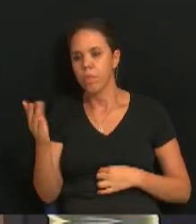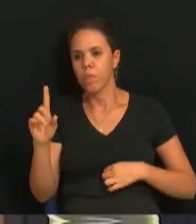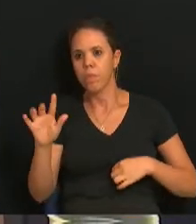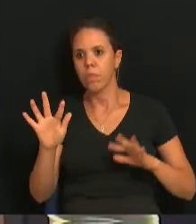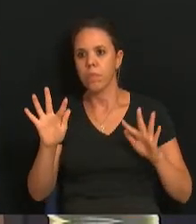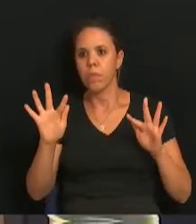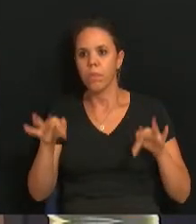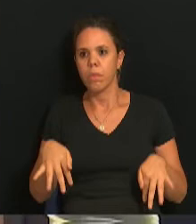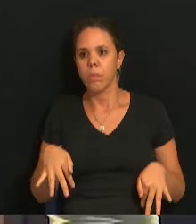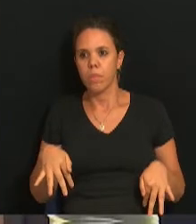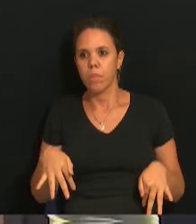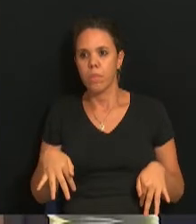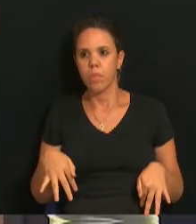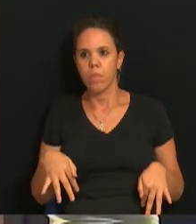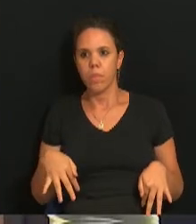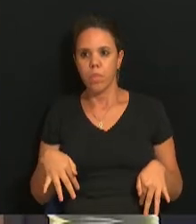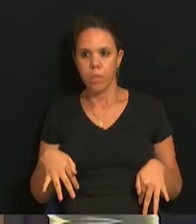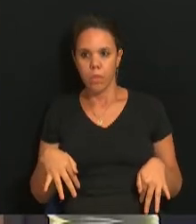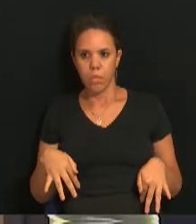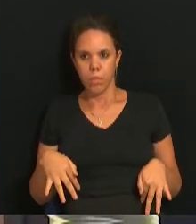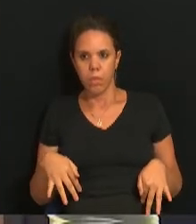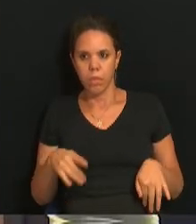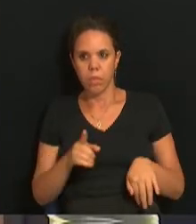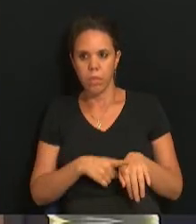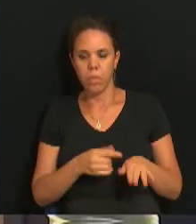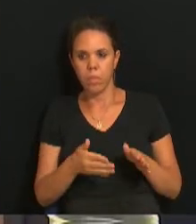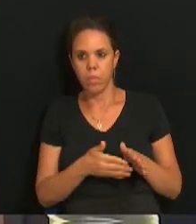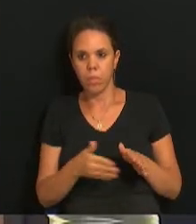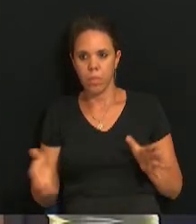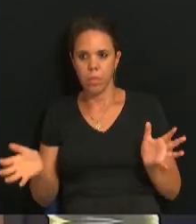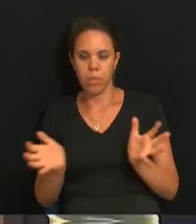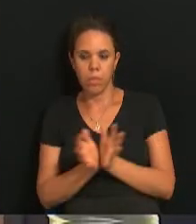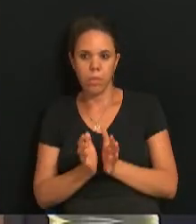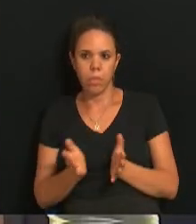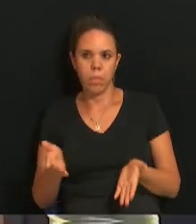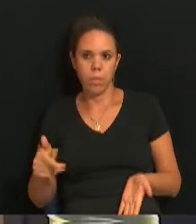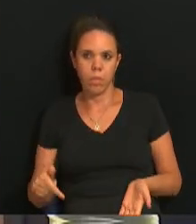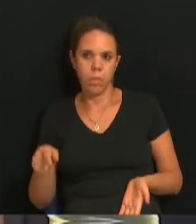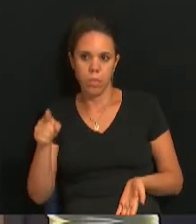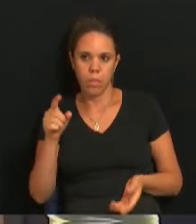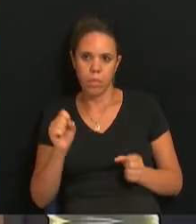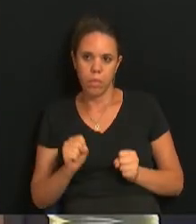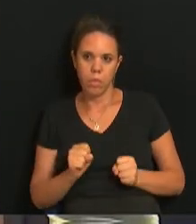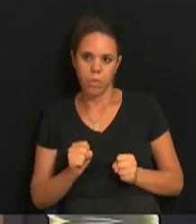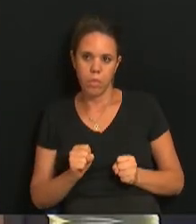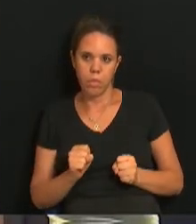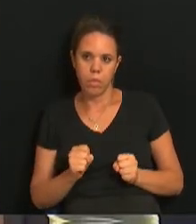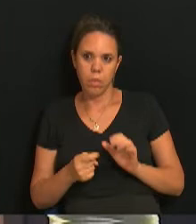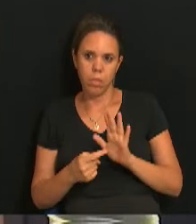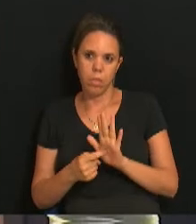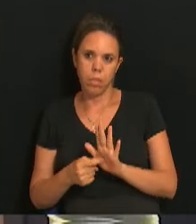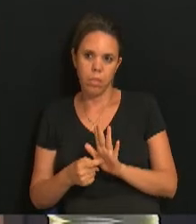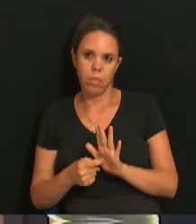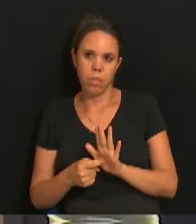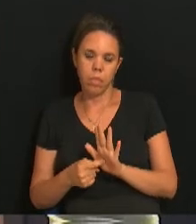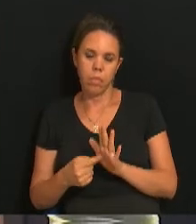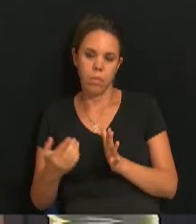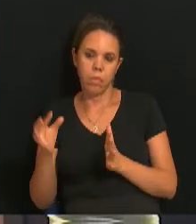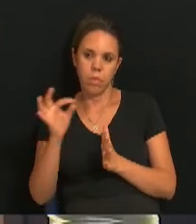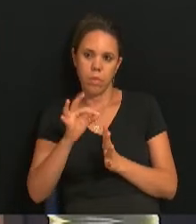final do tempo dessa comissão, que vocês possam, então, apresentar para a gente quais são